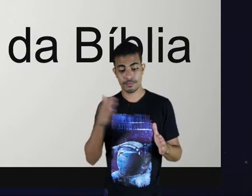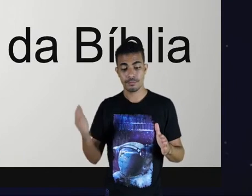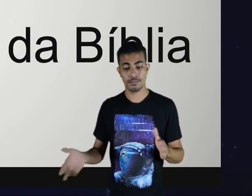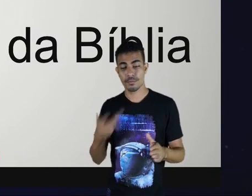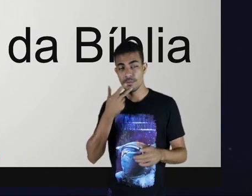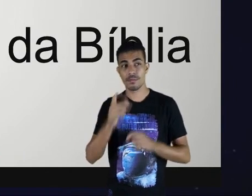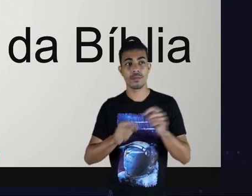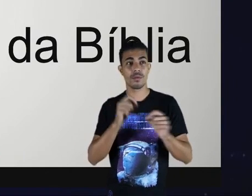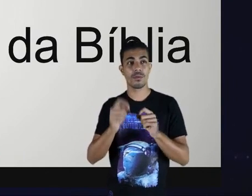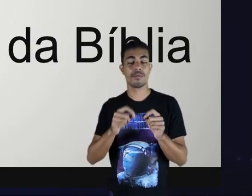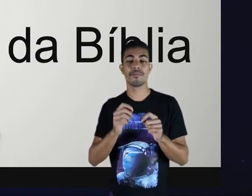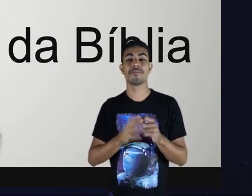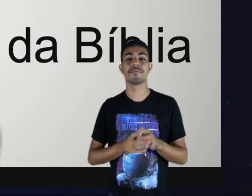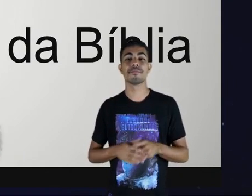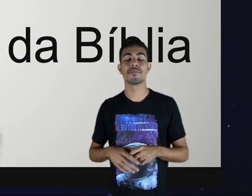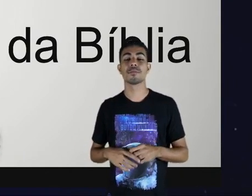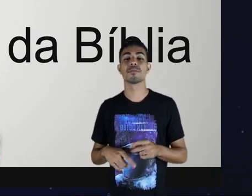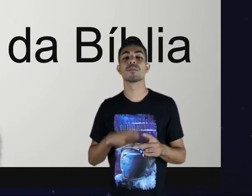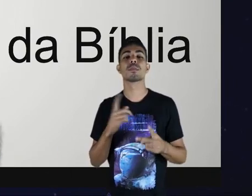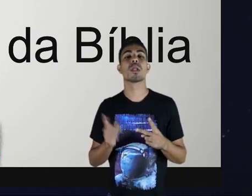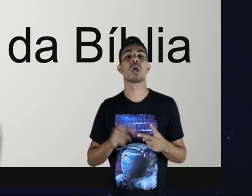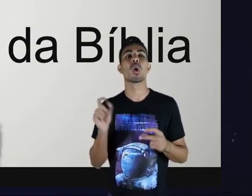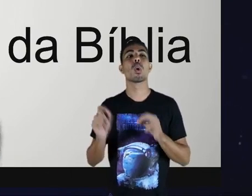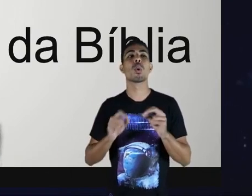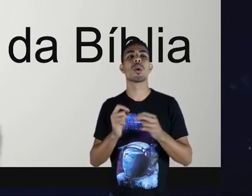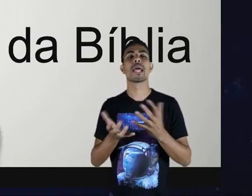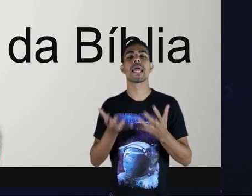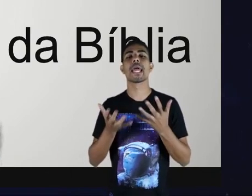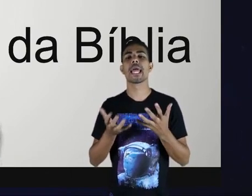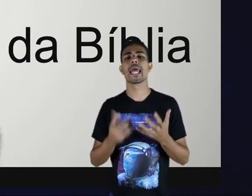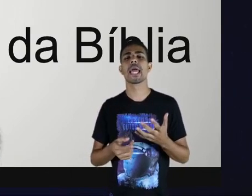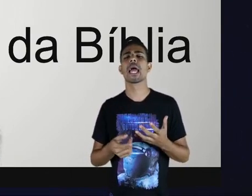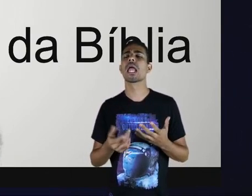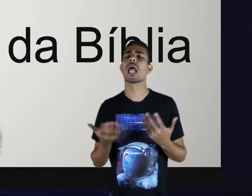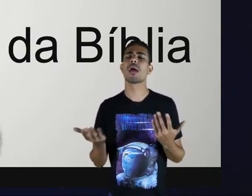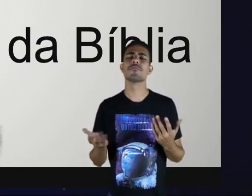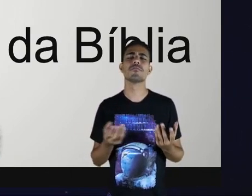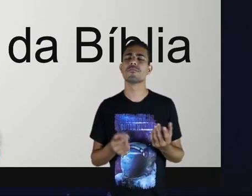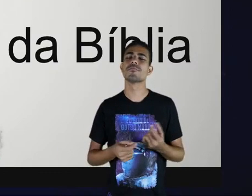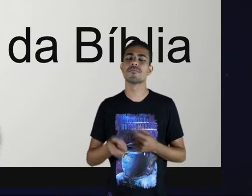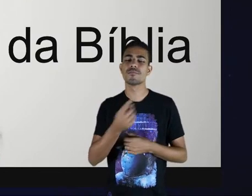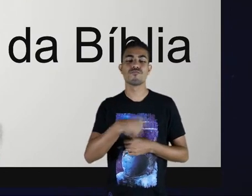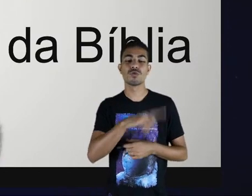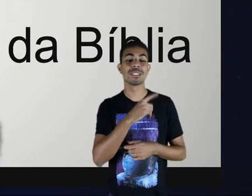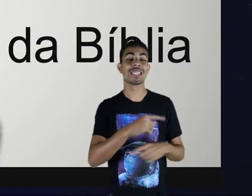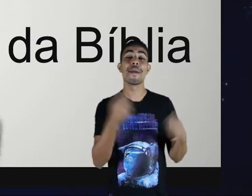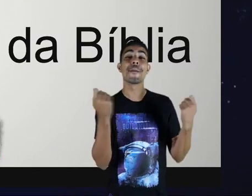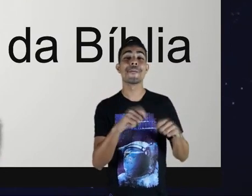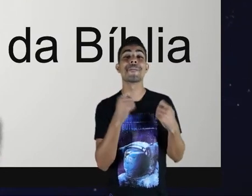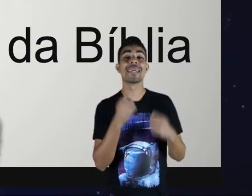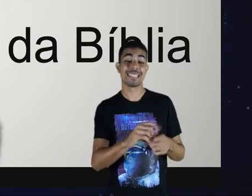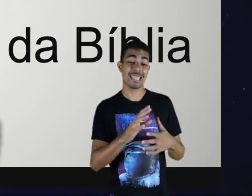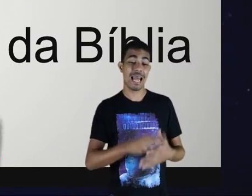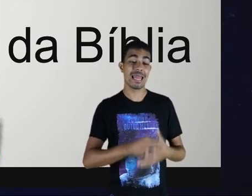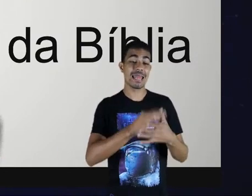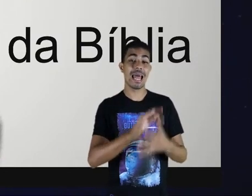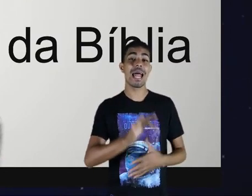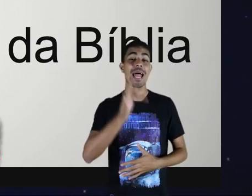diz claramente, o que queremos com vocês jovens, universitários, vocês são a liderança de nossa igreja.